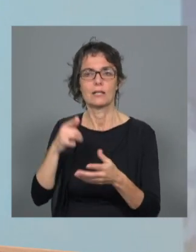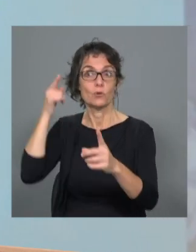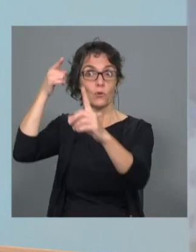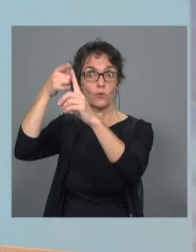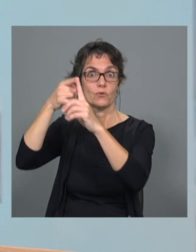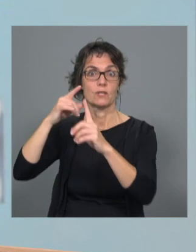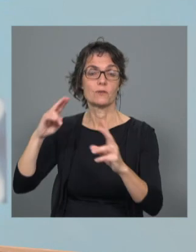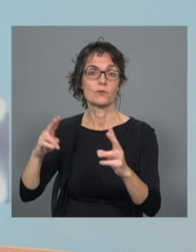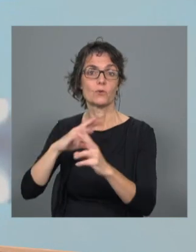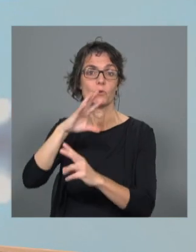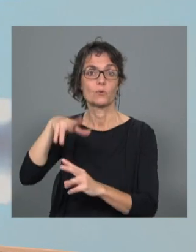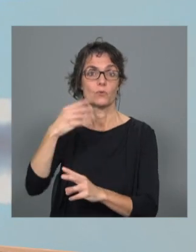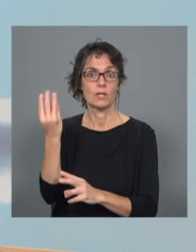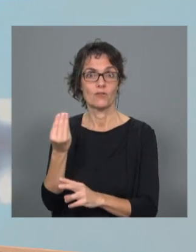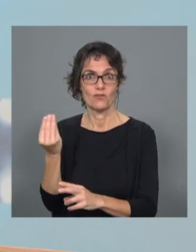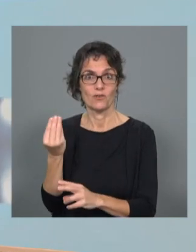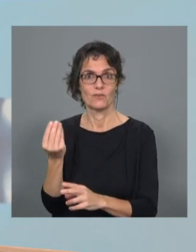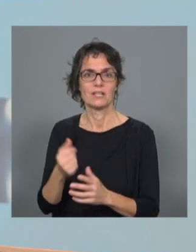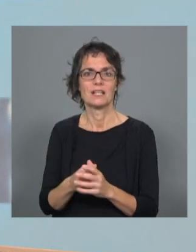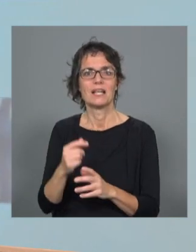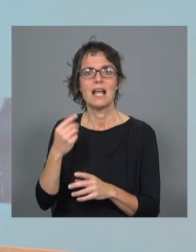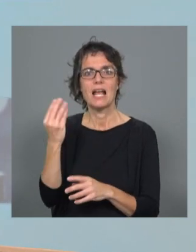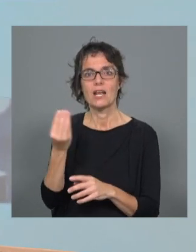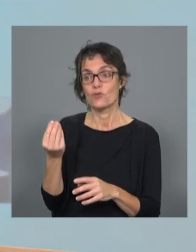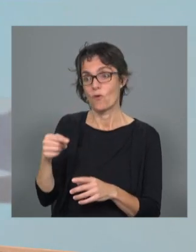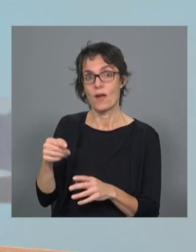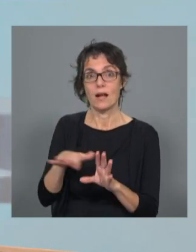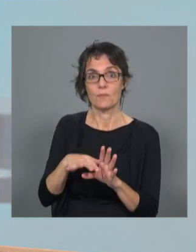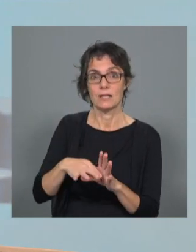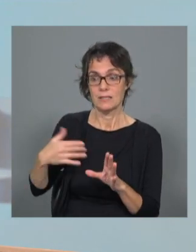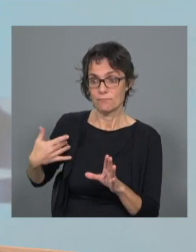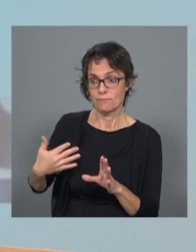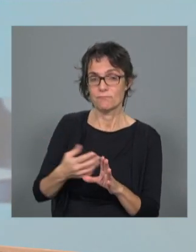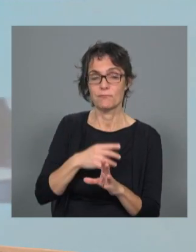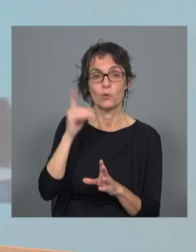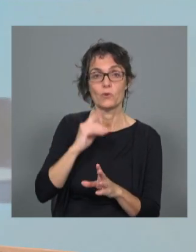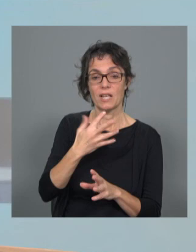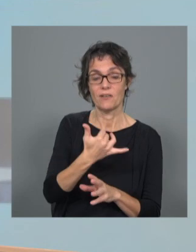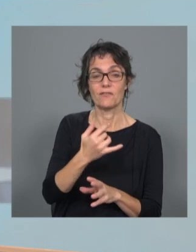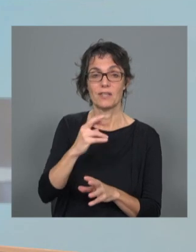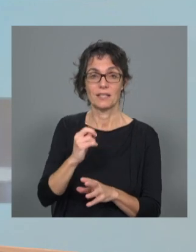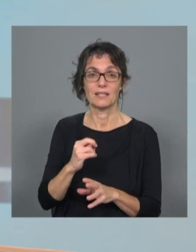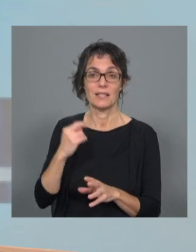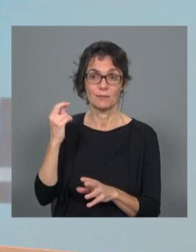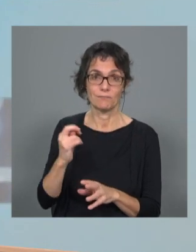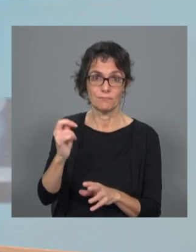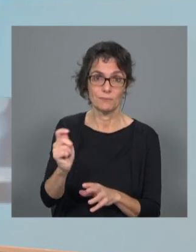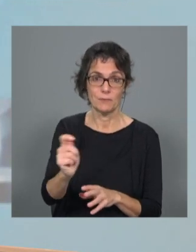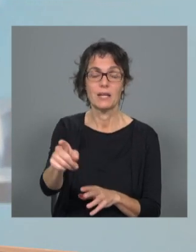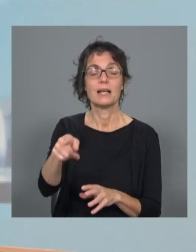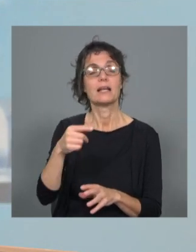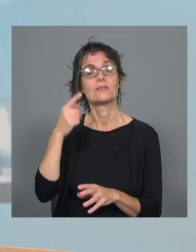da Juventude. Muitos destes jovens que já participam nestas iniciativas estarão presentes no Santuário de Cristo